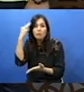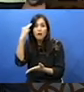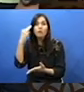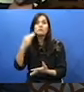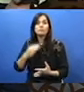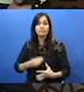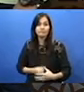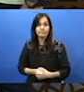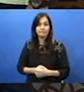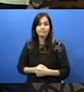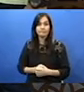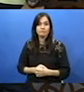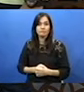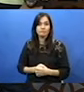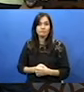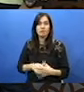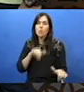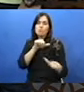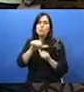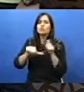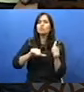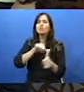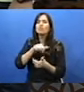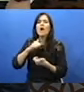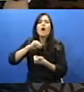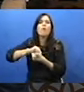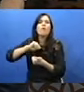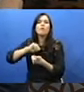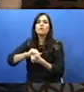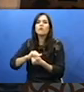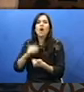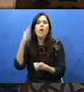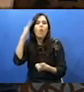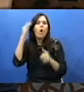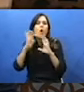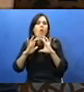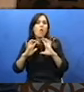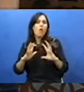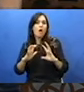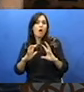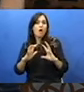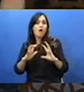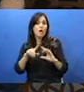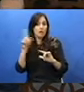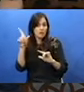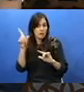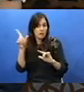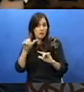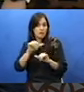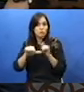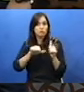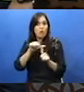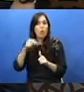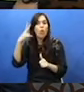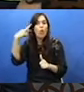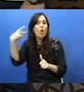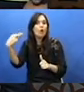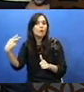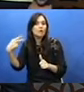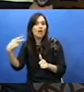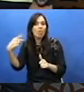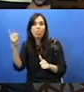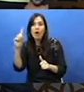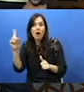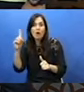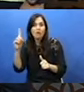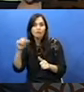alucinações. Modificam a qualidade da atividade do cérebro, que passa a funcionar de forma anormal. Alteram a